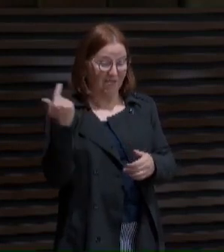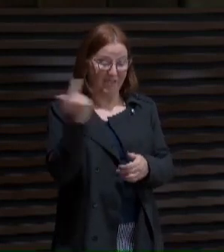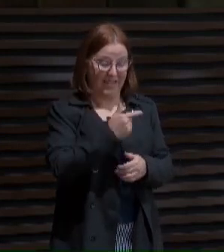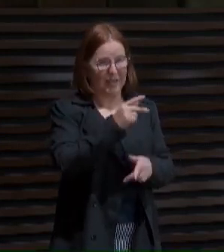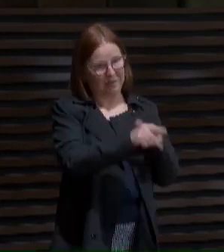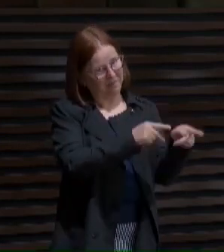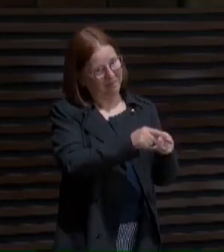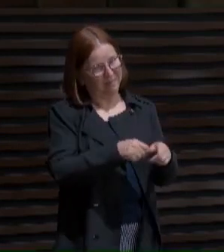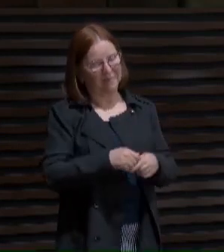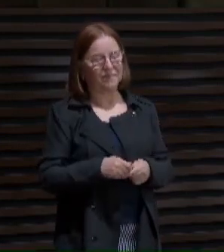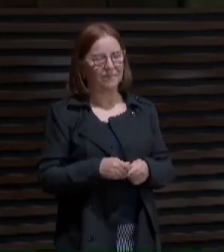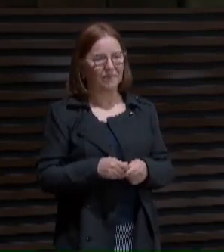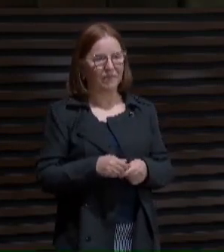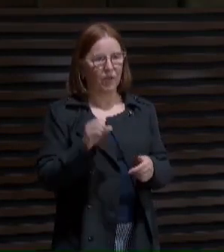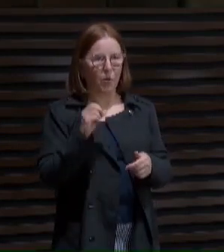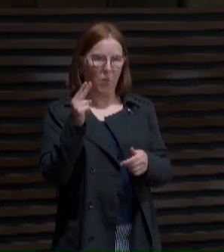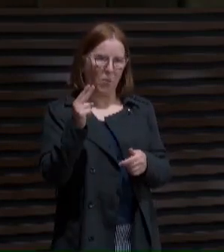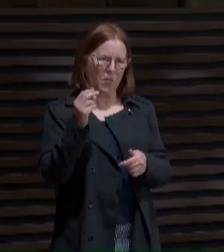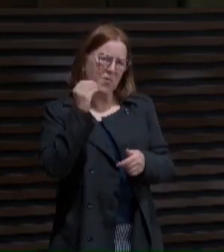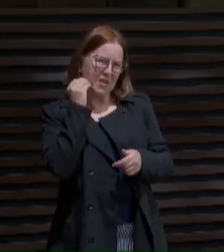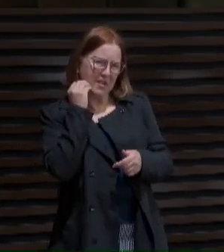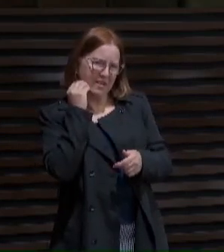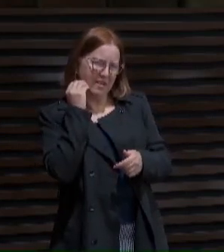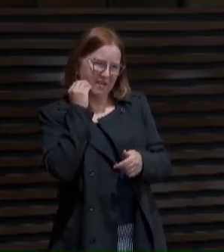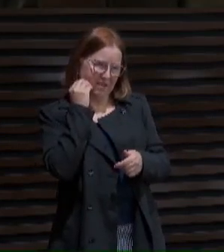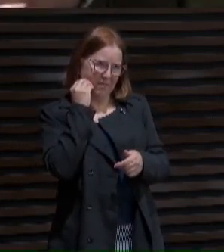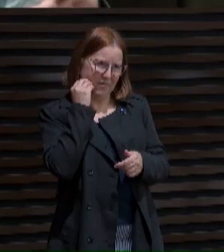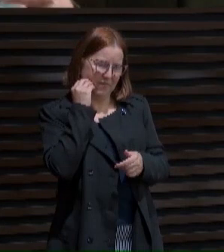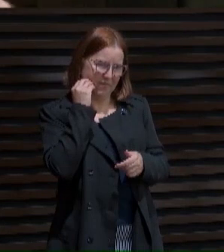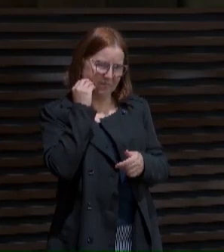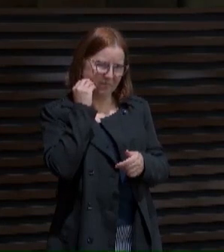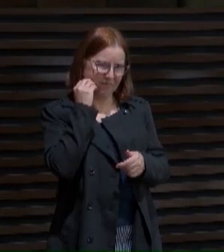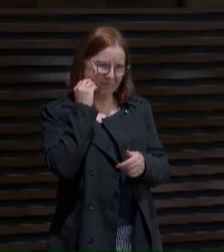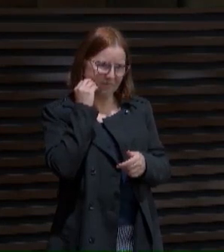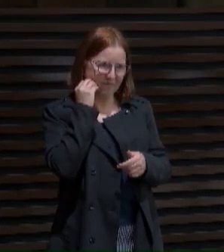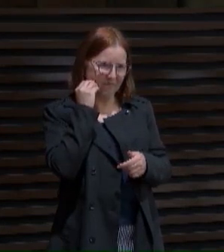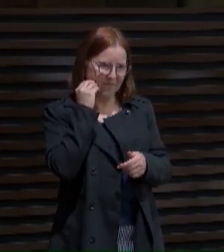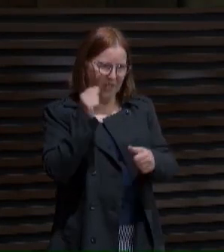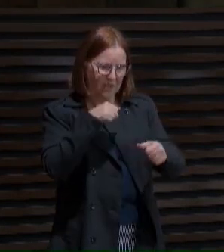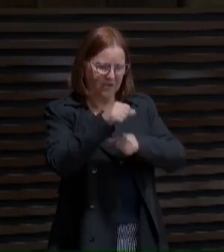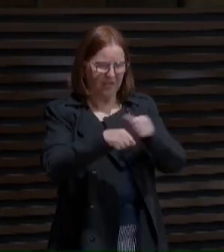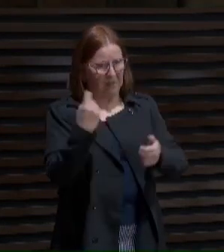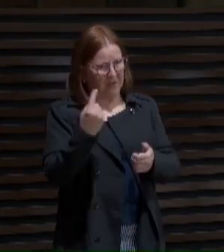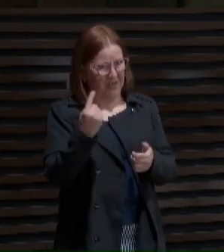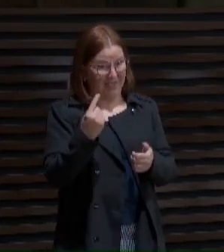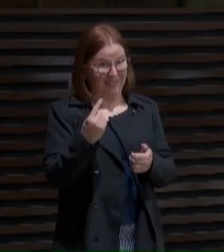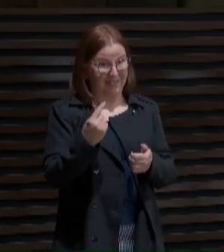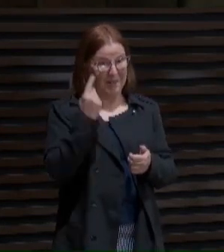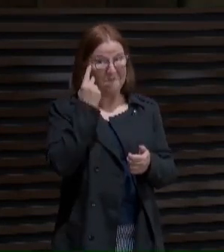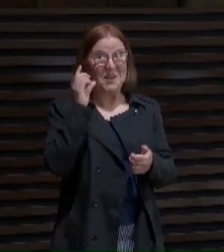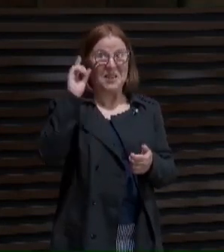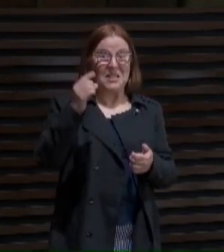ou tentando nos colocar de uma maneira que nós nos tornemos aceitáveis a Deus, contabilizando